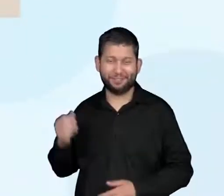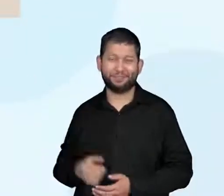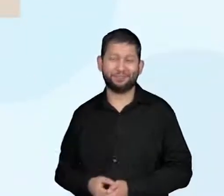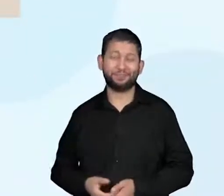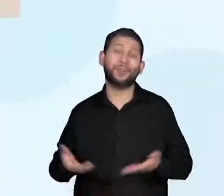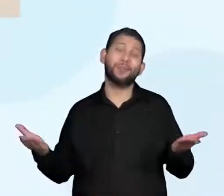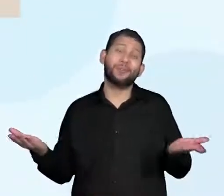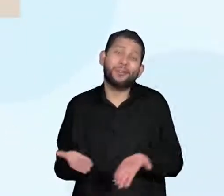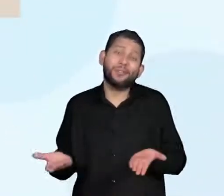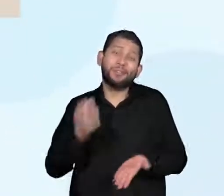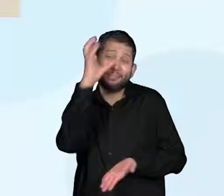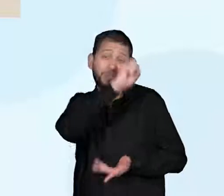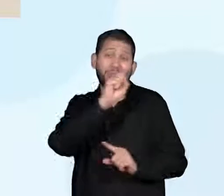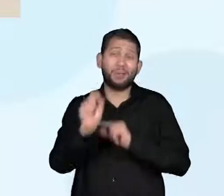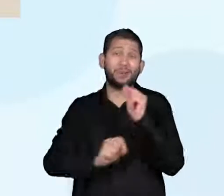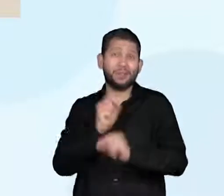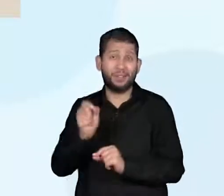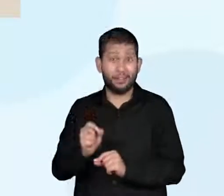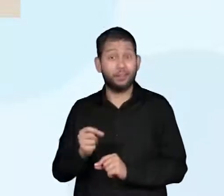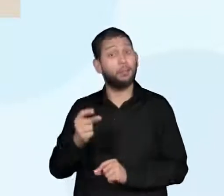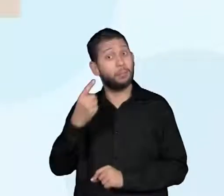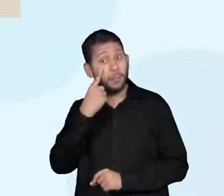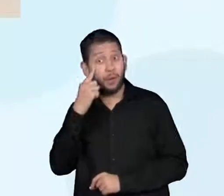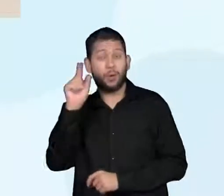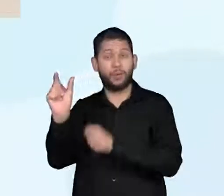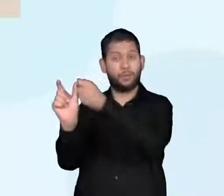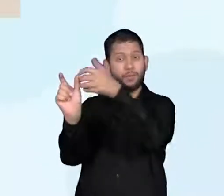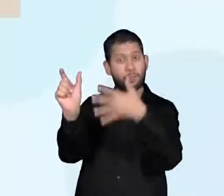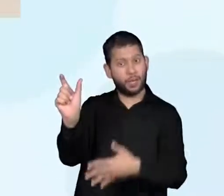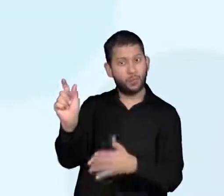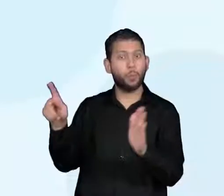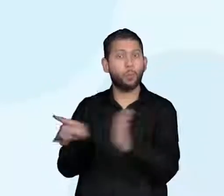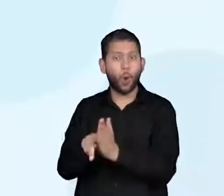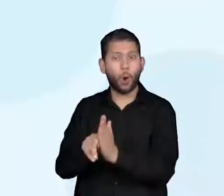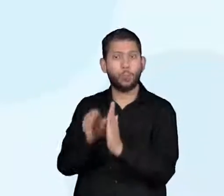de uma produção textual do verbete e enciclopédia.